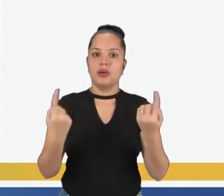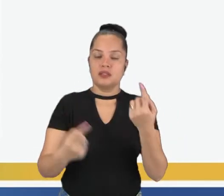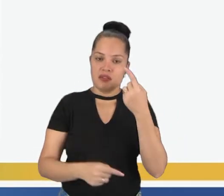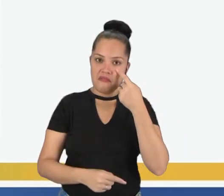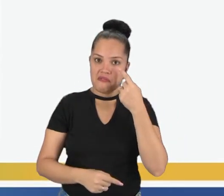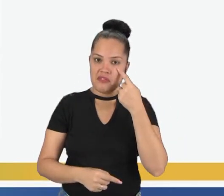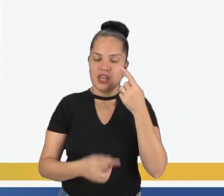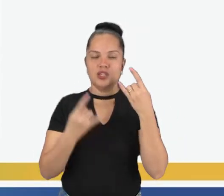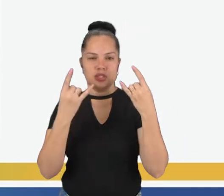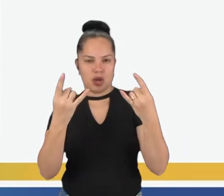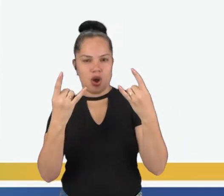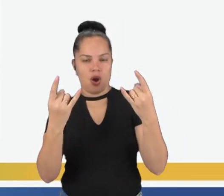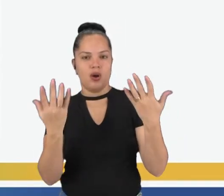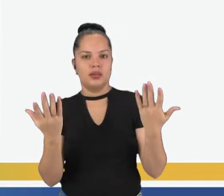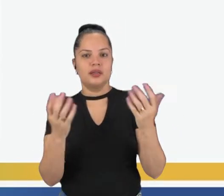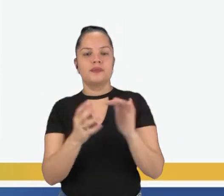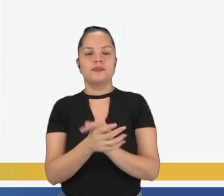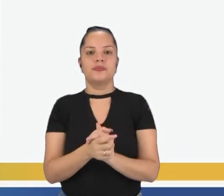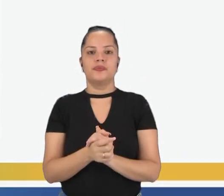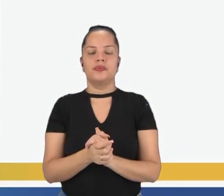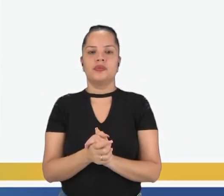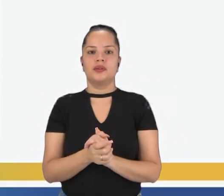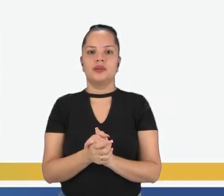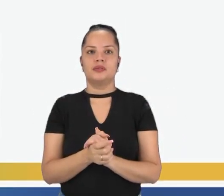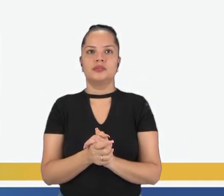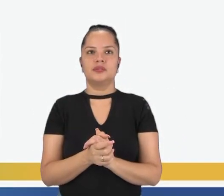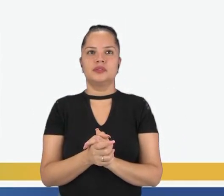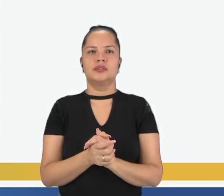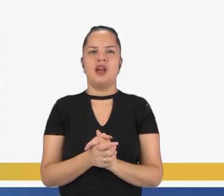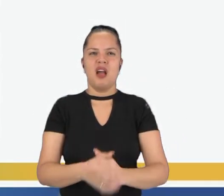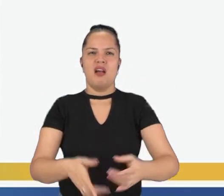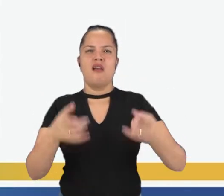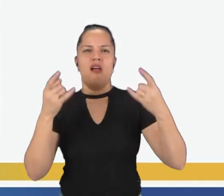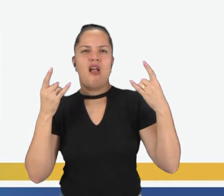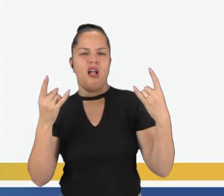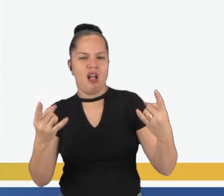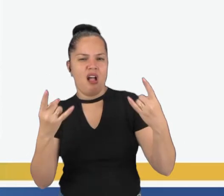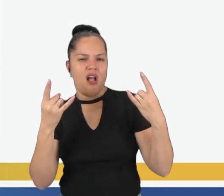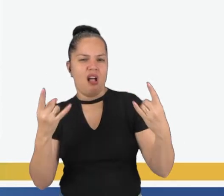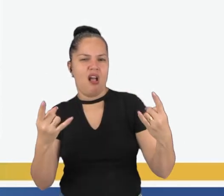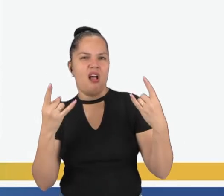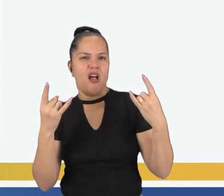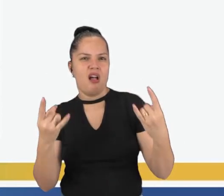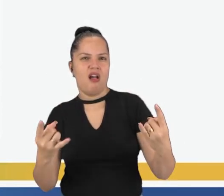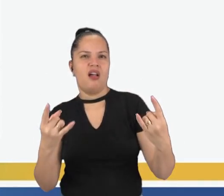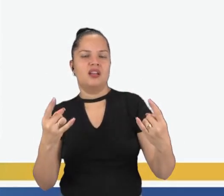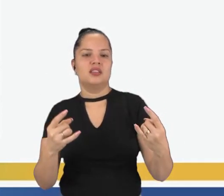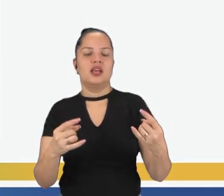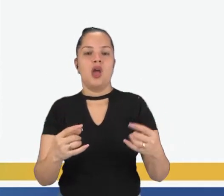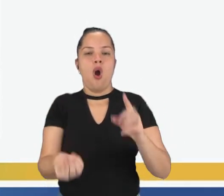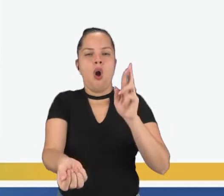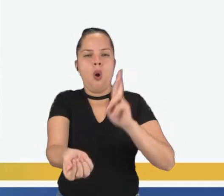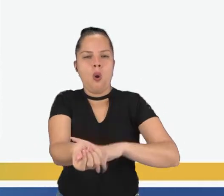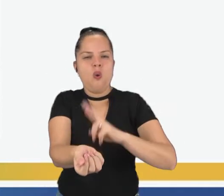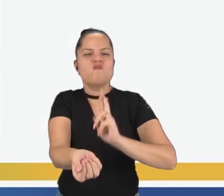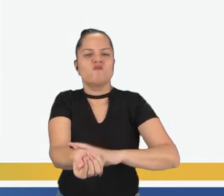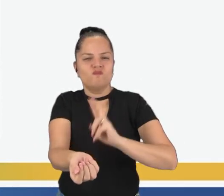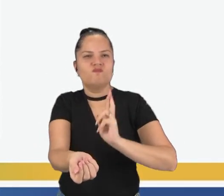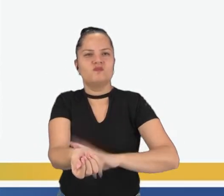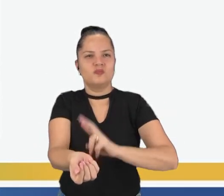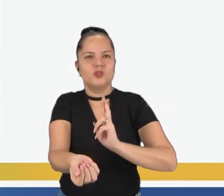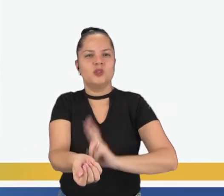que você acompanhe aqui comigo. Nós temos atitude rebelde e impositiva, um ritmo contagiante,